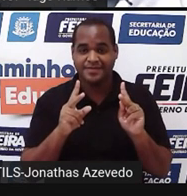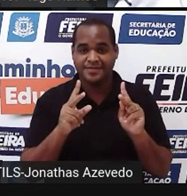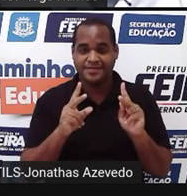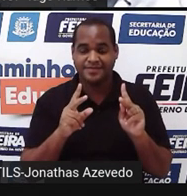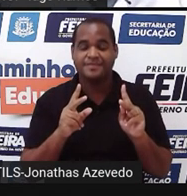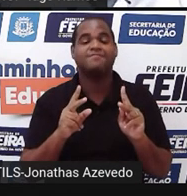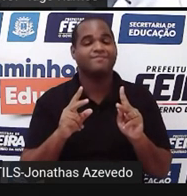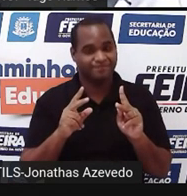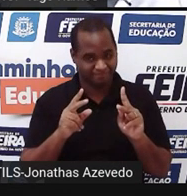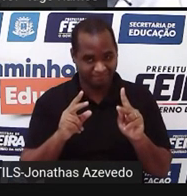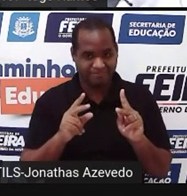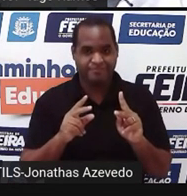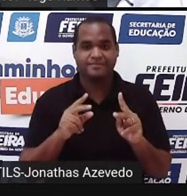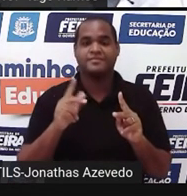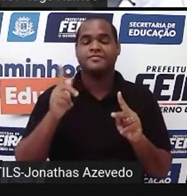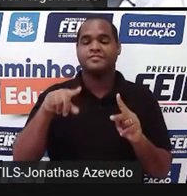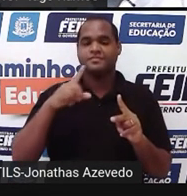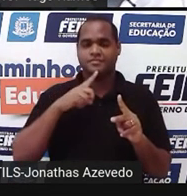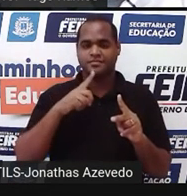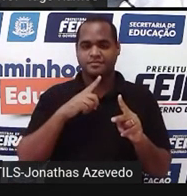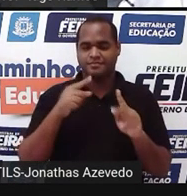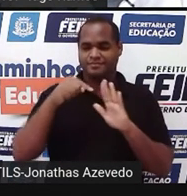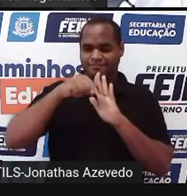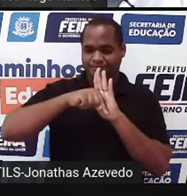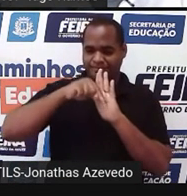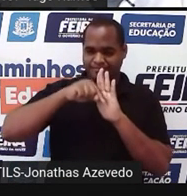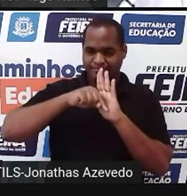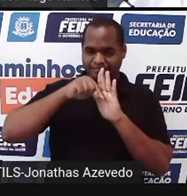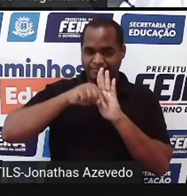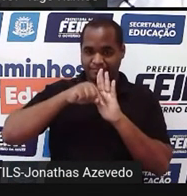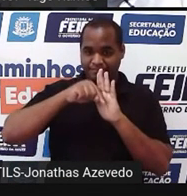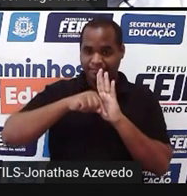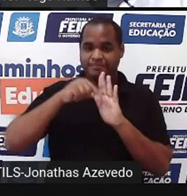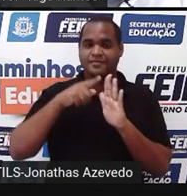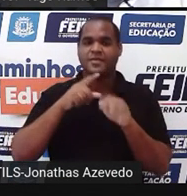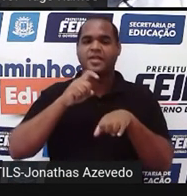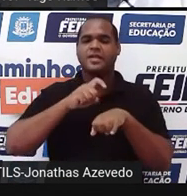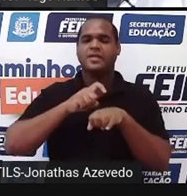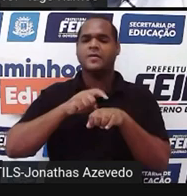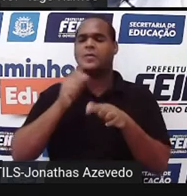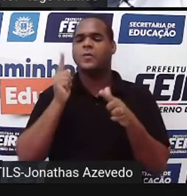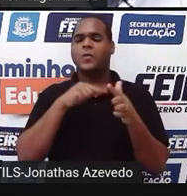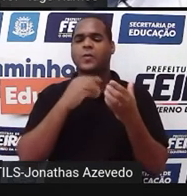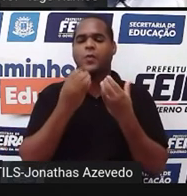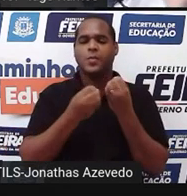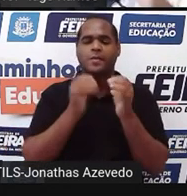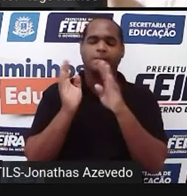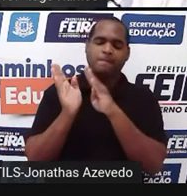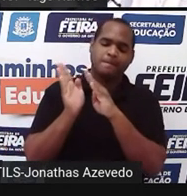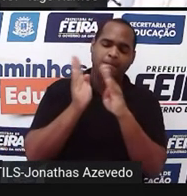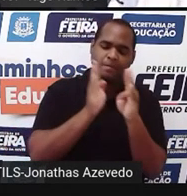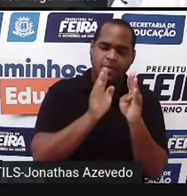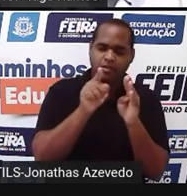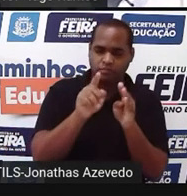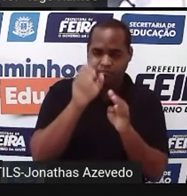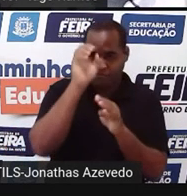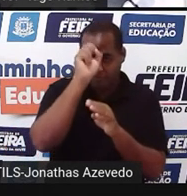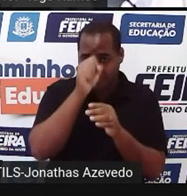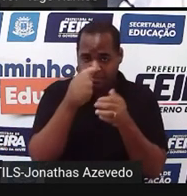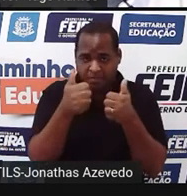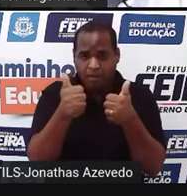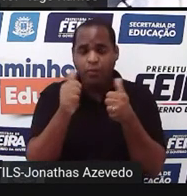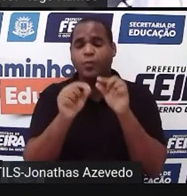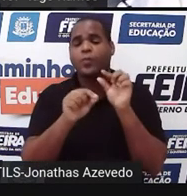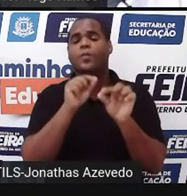tão bom vamos fazer aquele momento da avaliação da aula né que é que você conseguiu aprender nessa